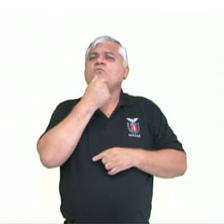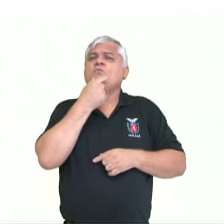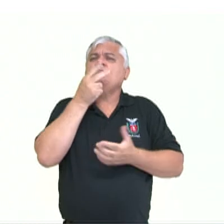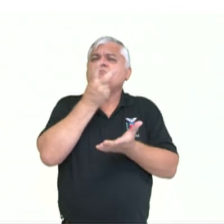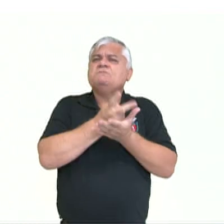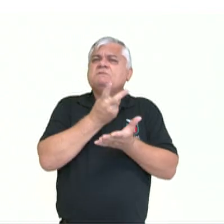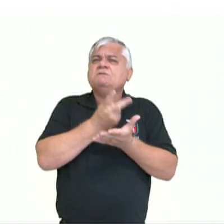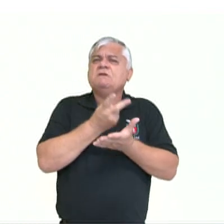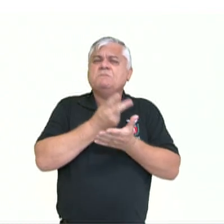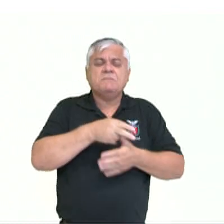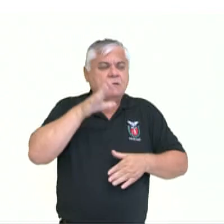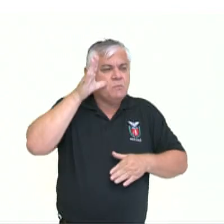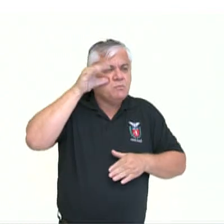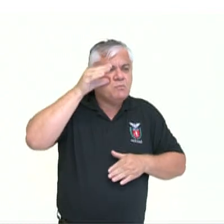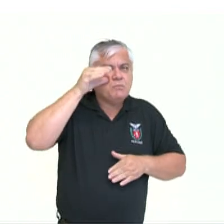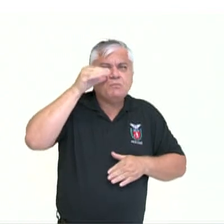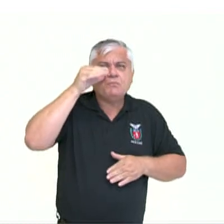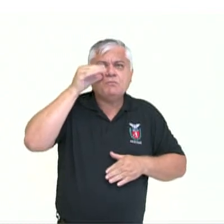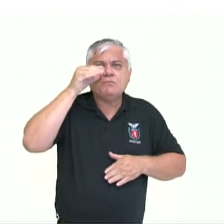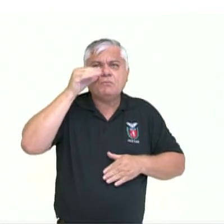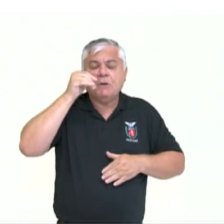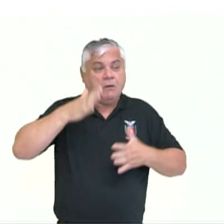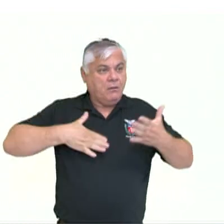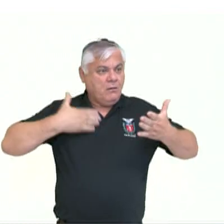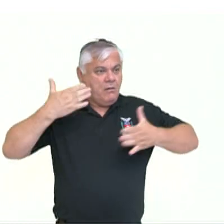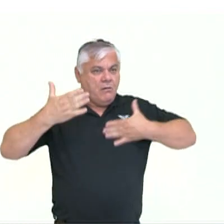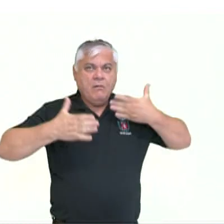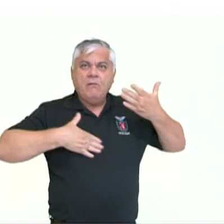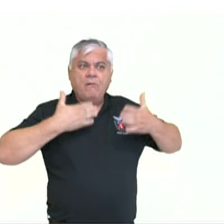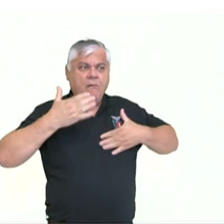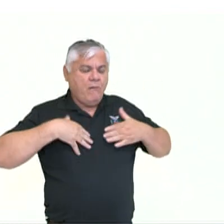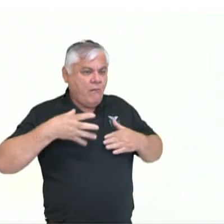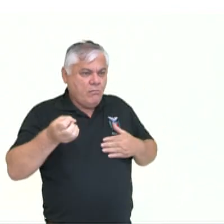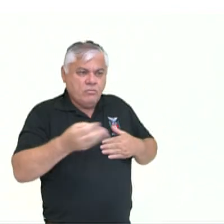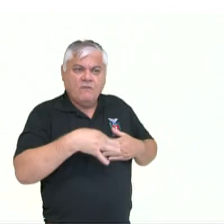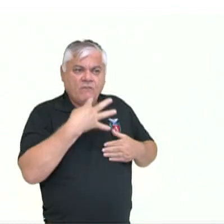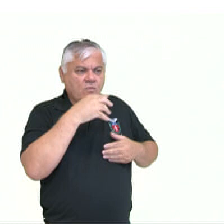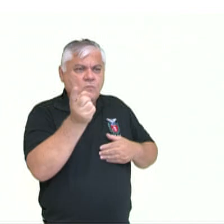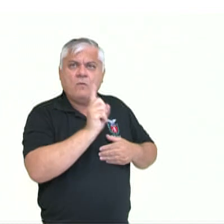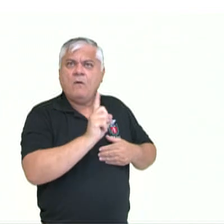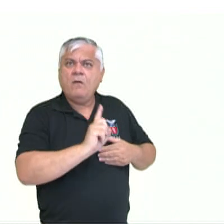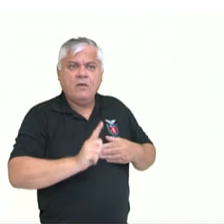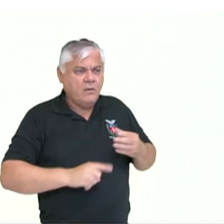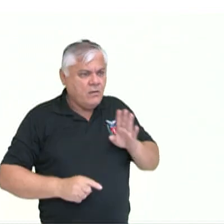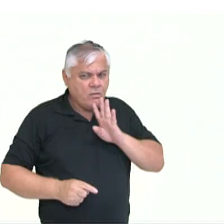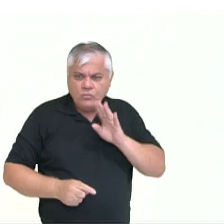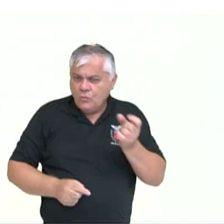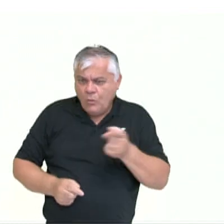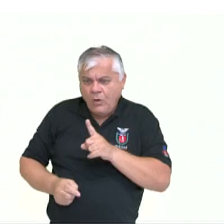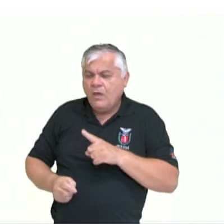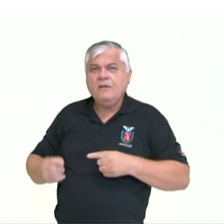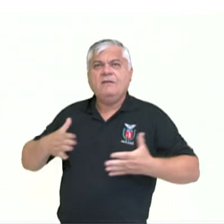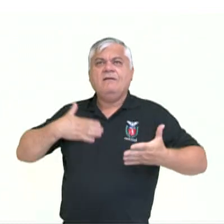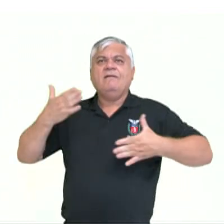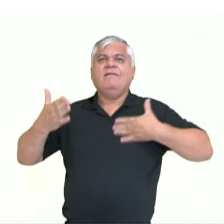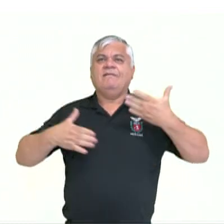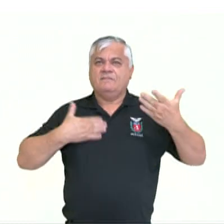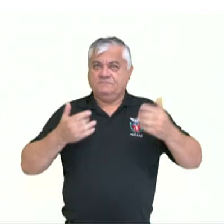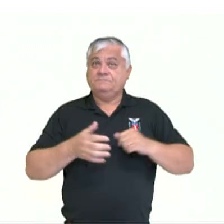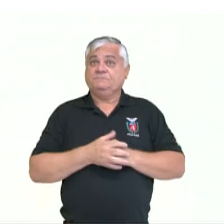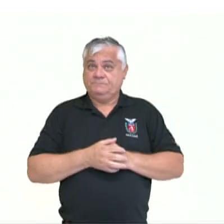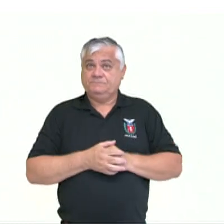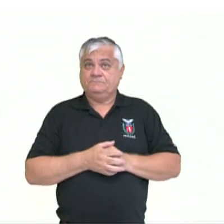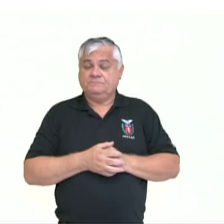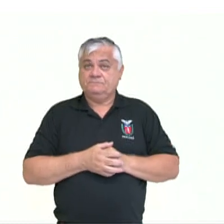tiveram curiosidade e espanto diante do novo, espanto diante do desconhecido.